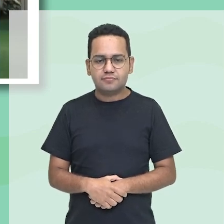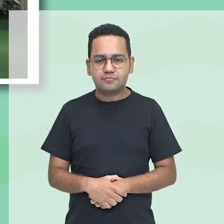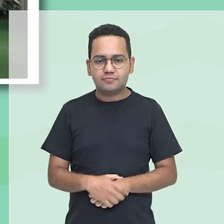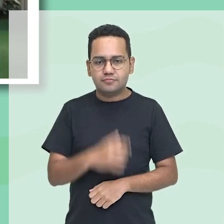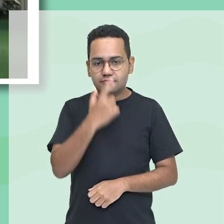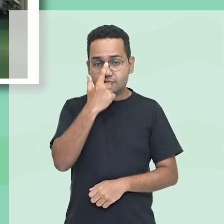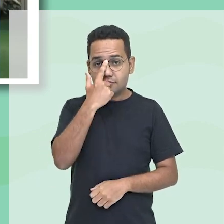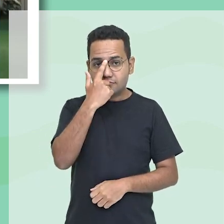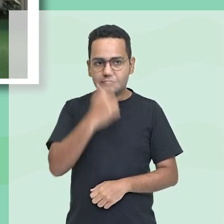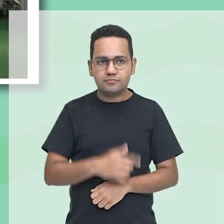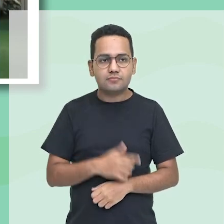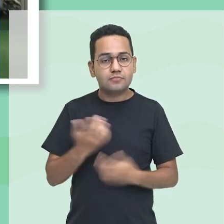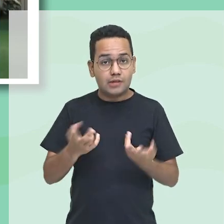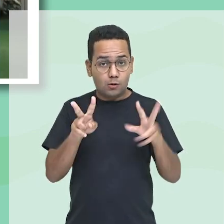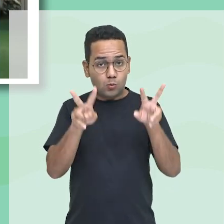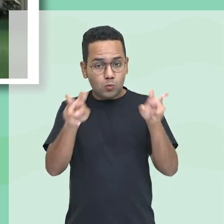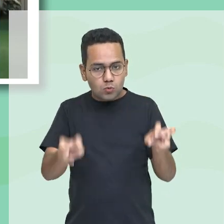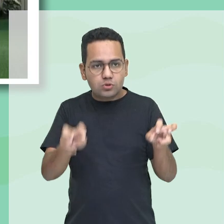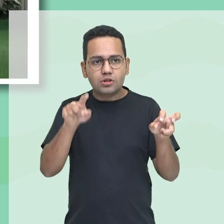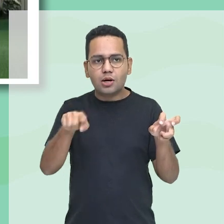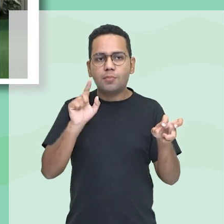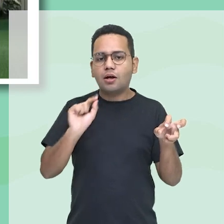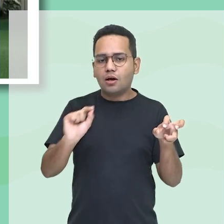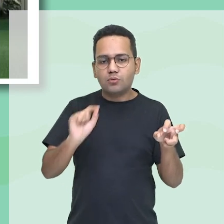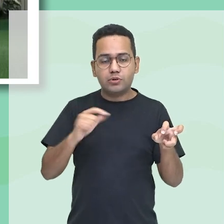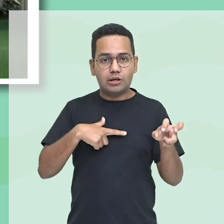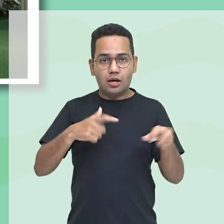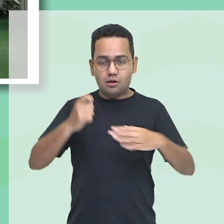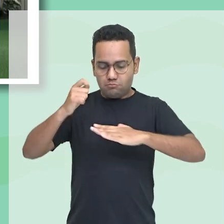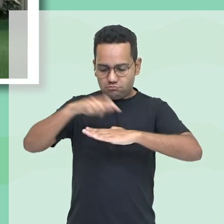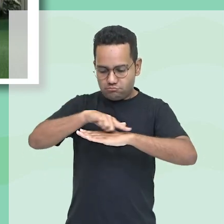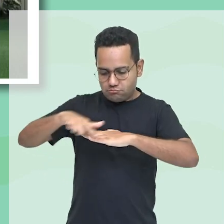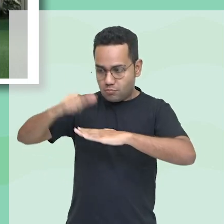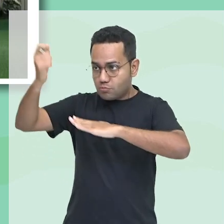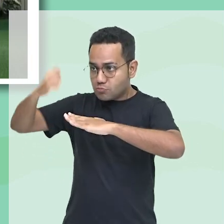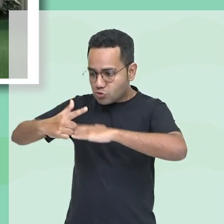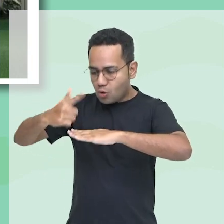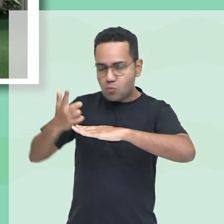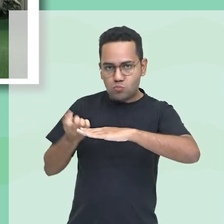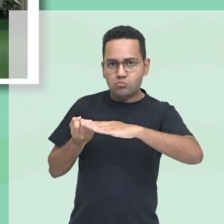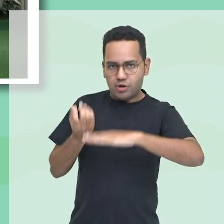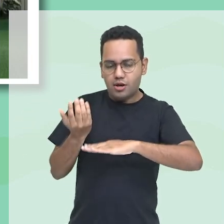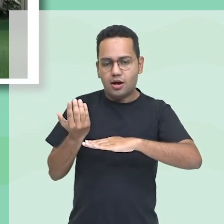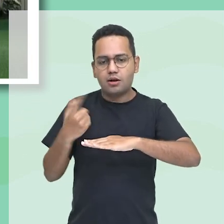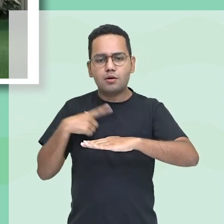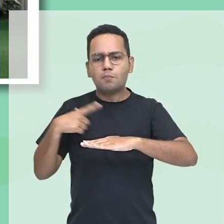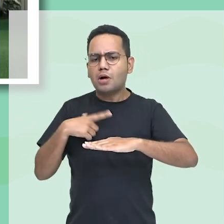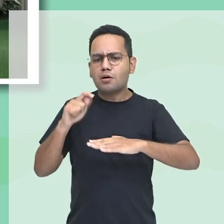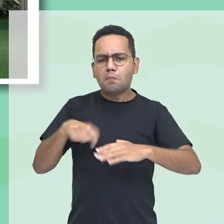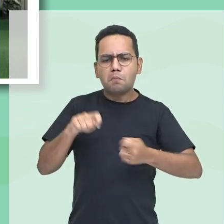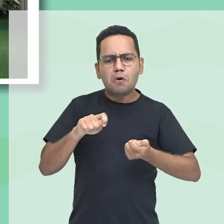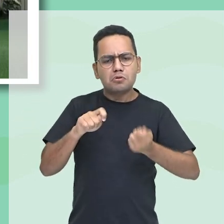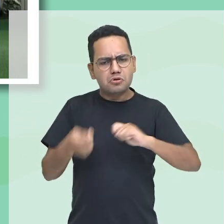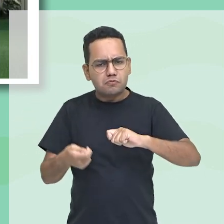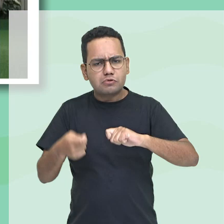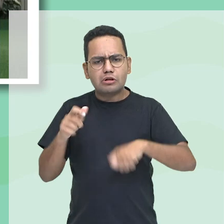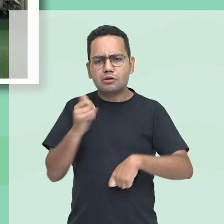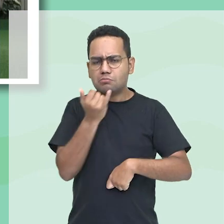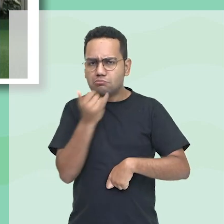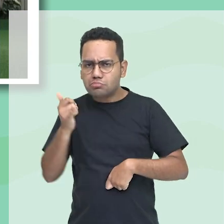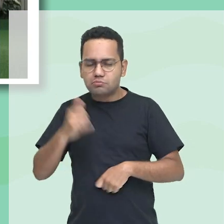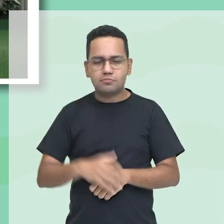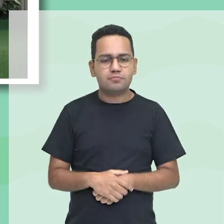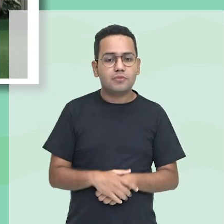Energia solar é a energia gerada a partir da luz do Sol. Ela pode ser convertida em aquecimento de água ou em eletricidade.